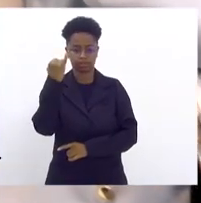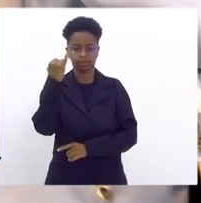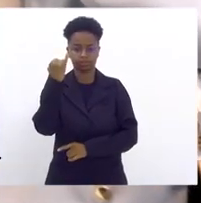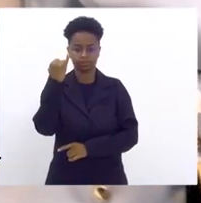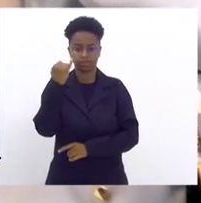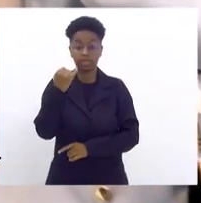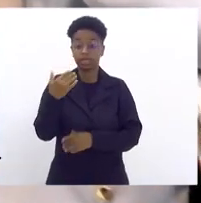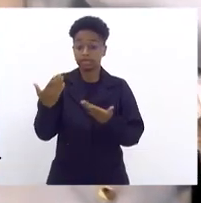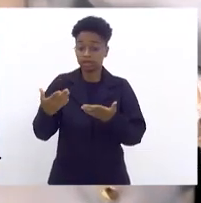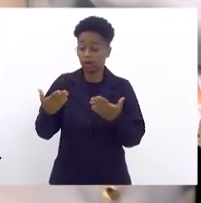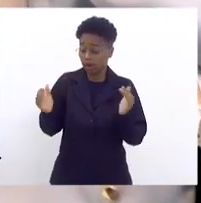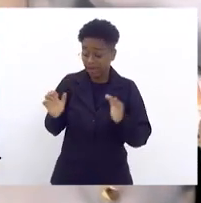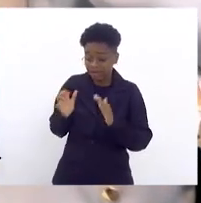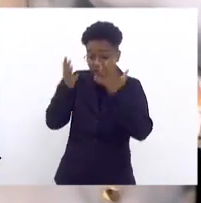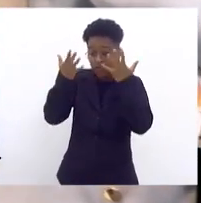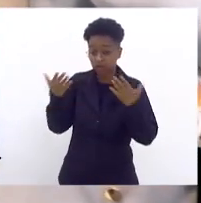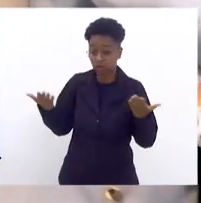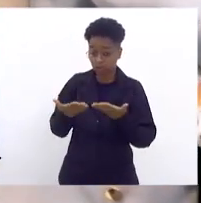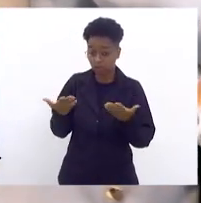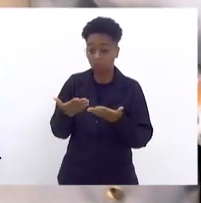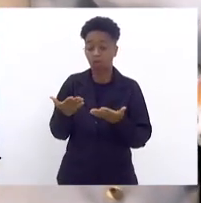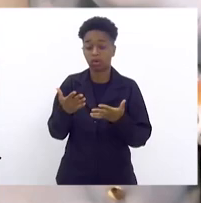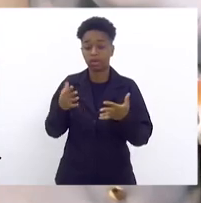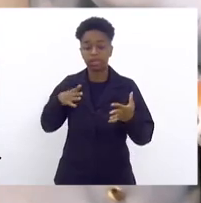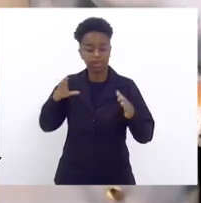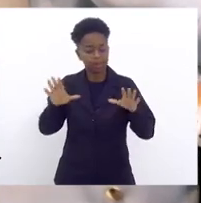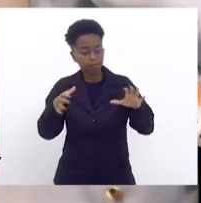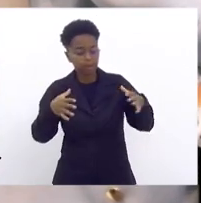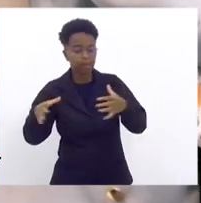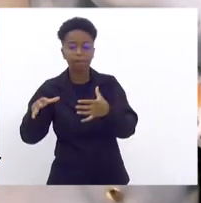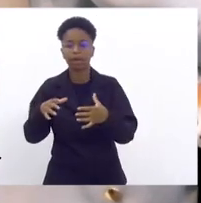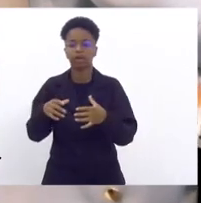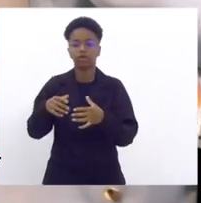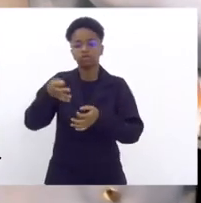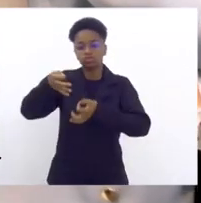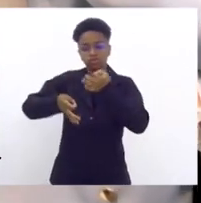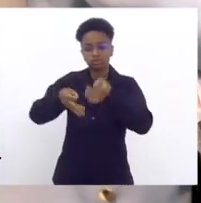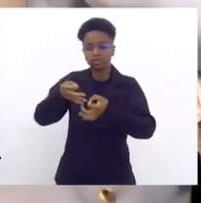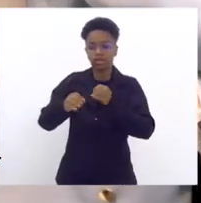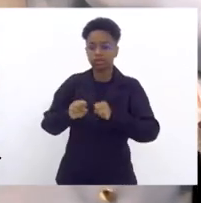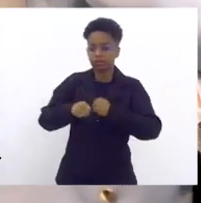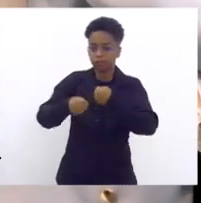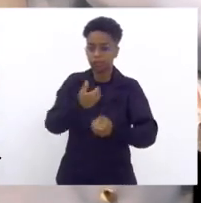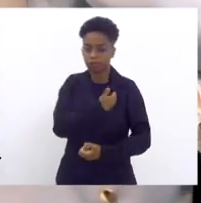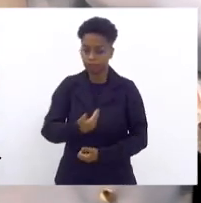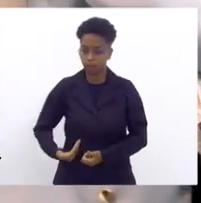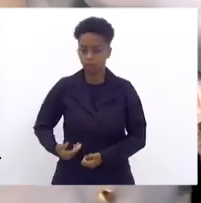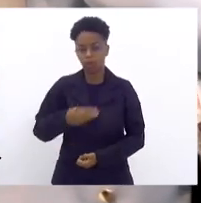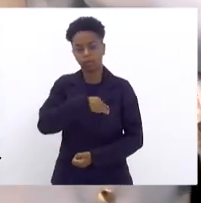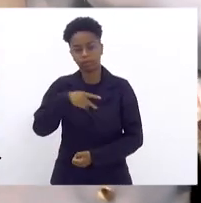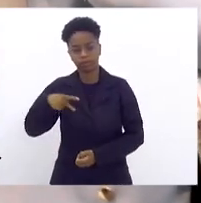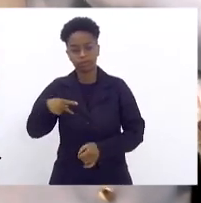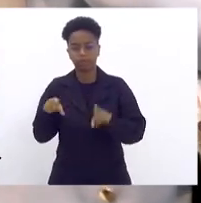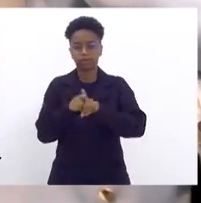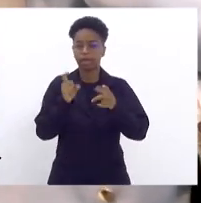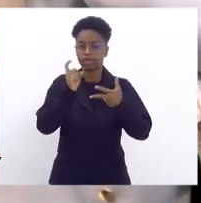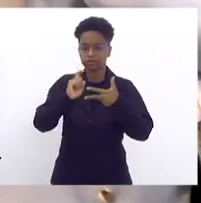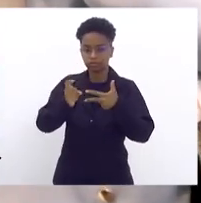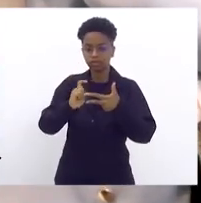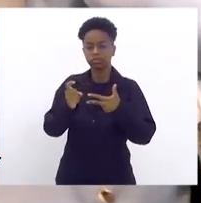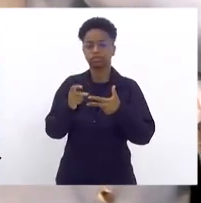ter esse evento aqui reunindo né é judiciário Defensoria Pública Ministério Público executivo